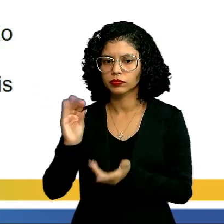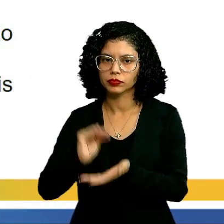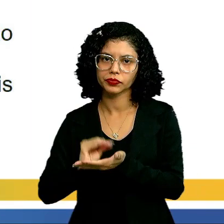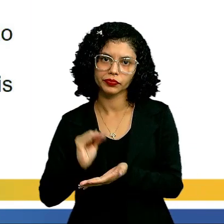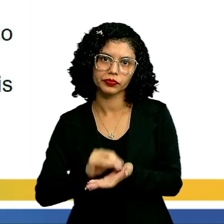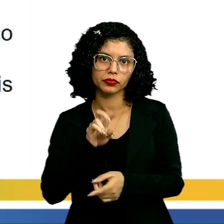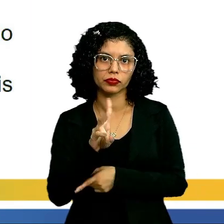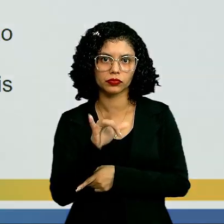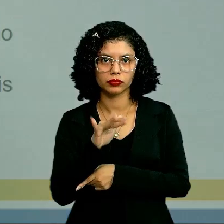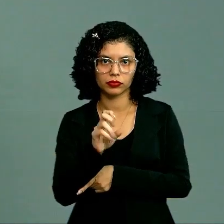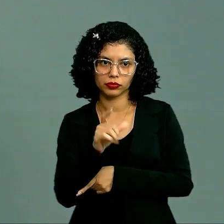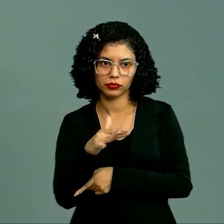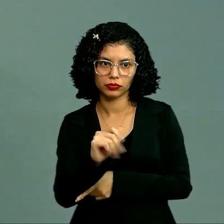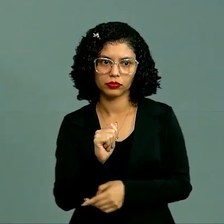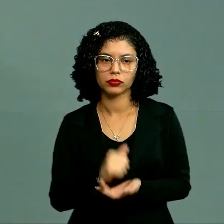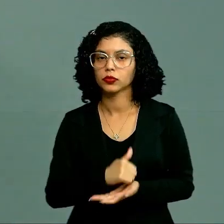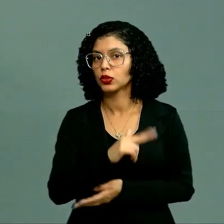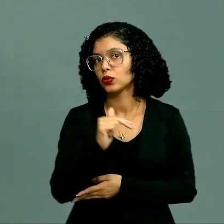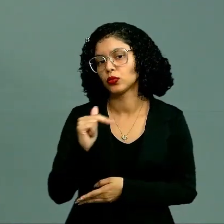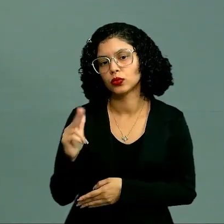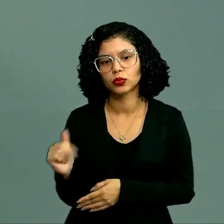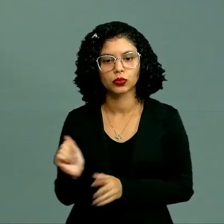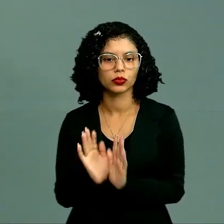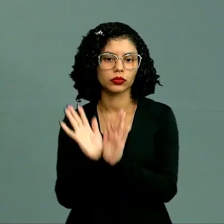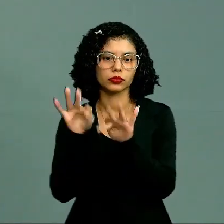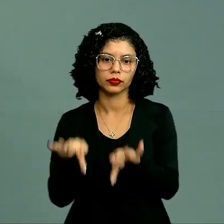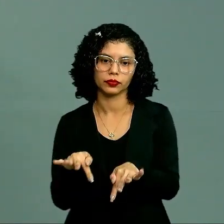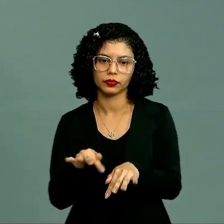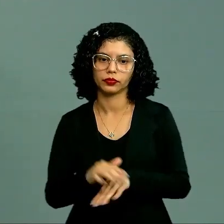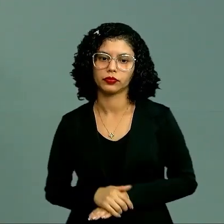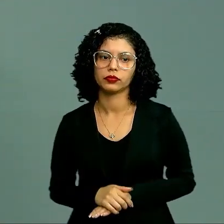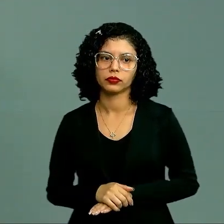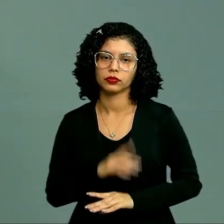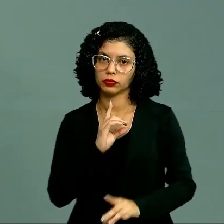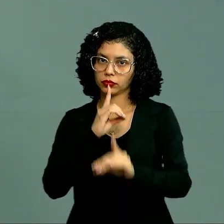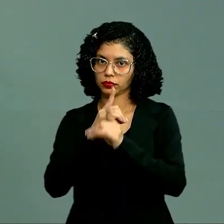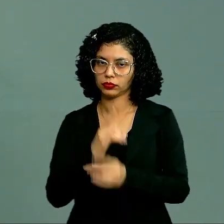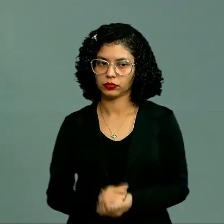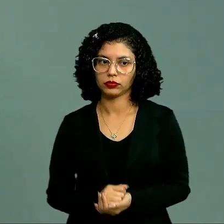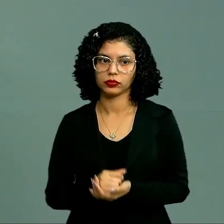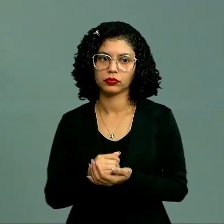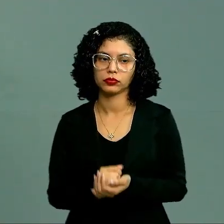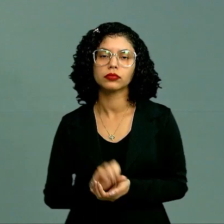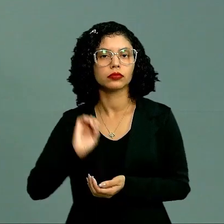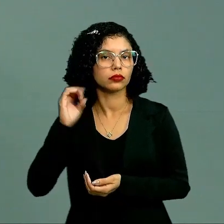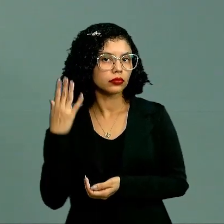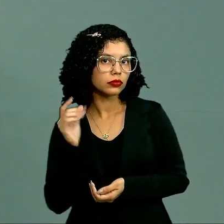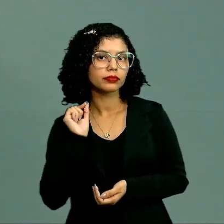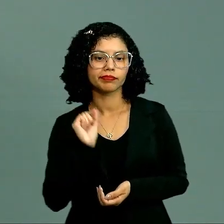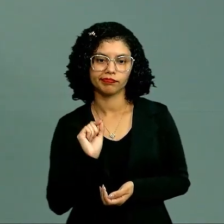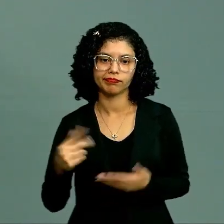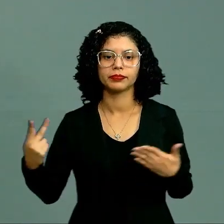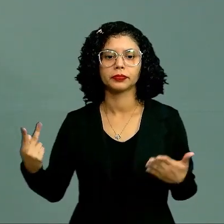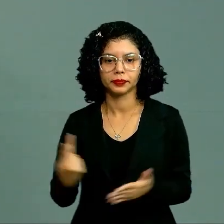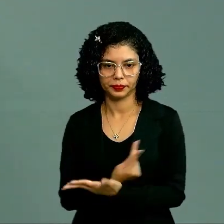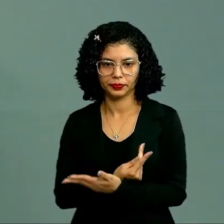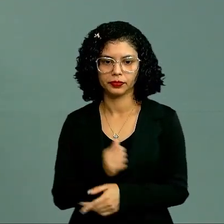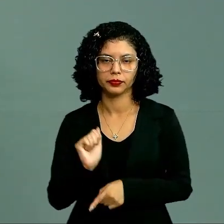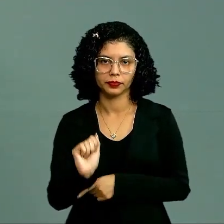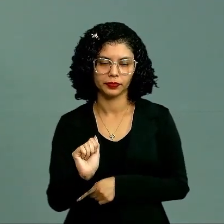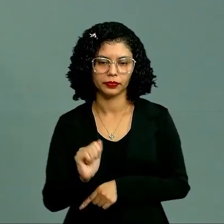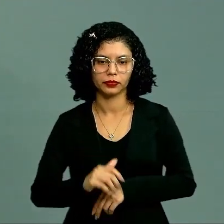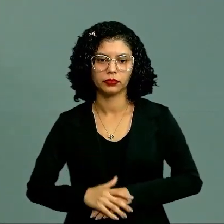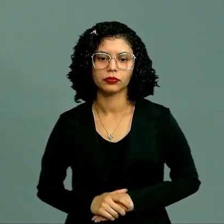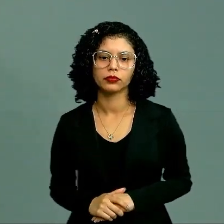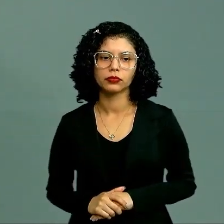de vocalização, mas nunca houve uma finalidade, foi uma descoberta. Então, automaticamente, eu já descarto a letra